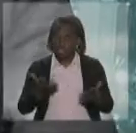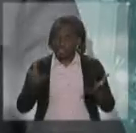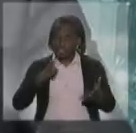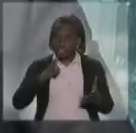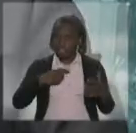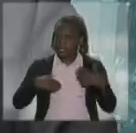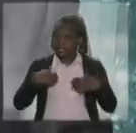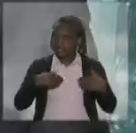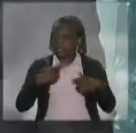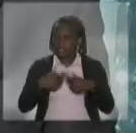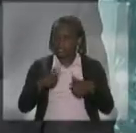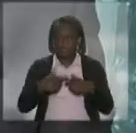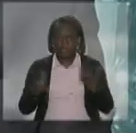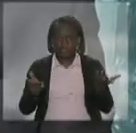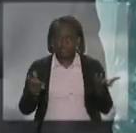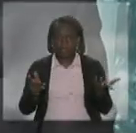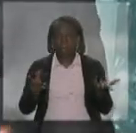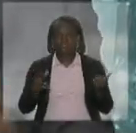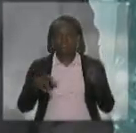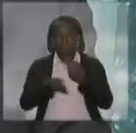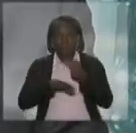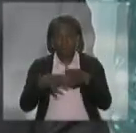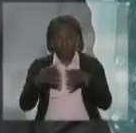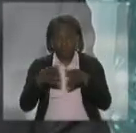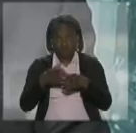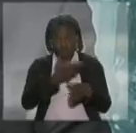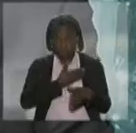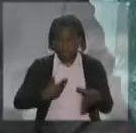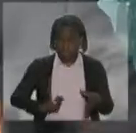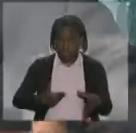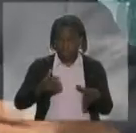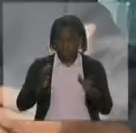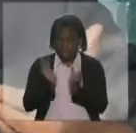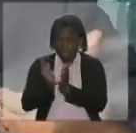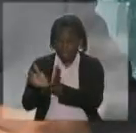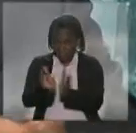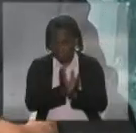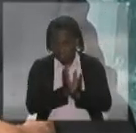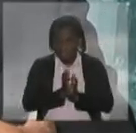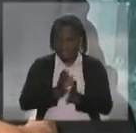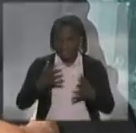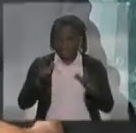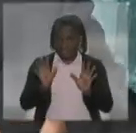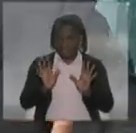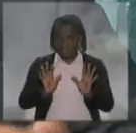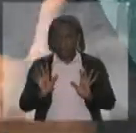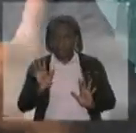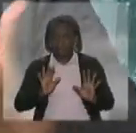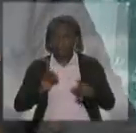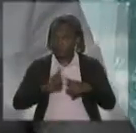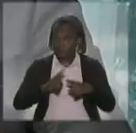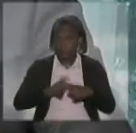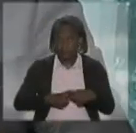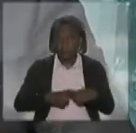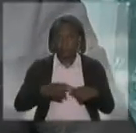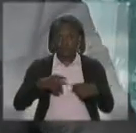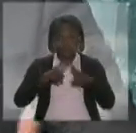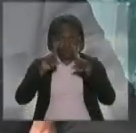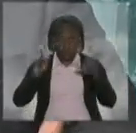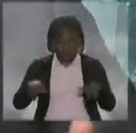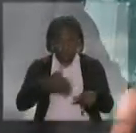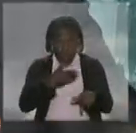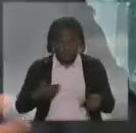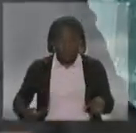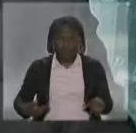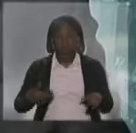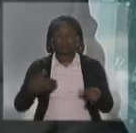drama a base do governo aguarda mas a guarda porque porque os servidores já